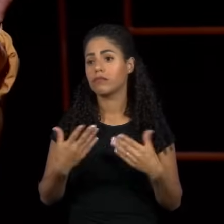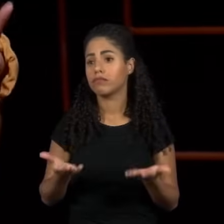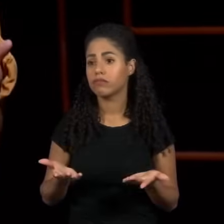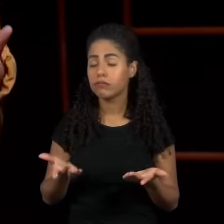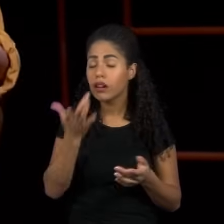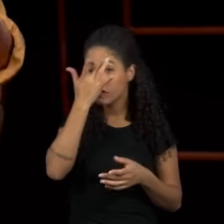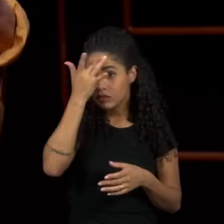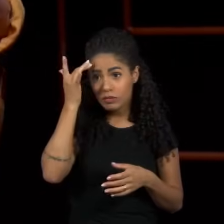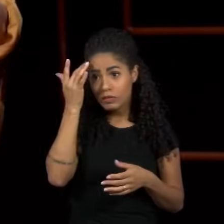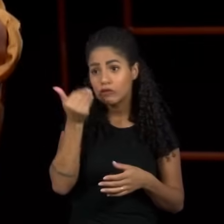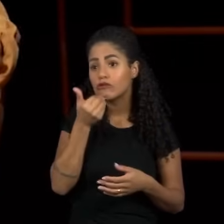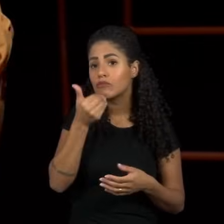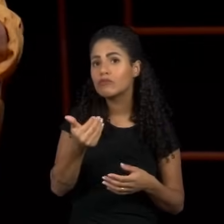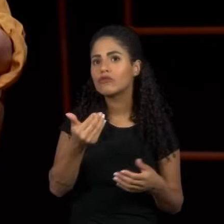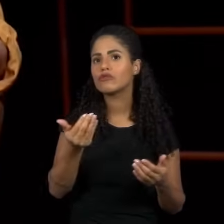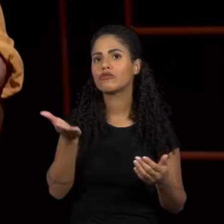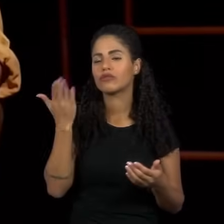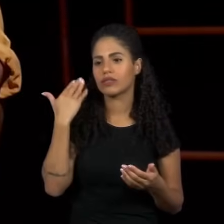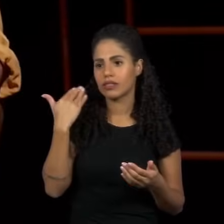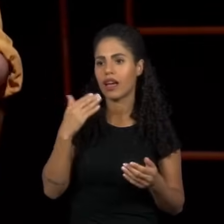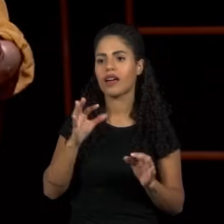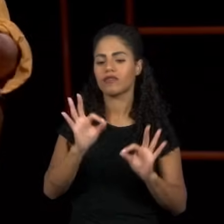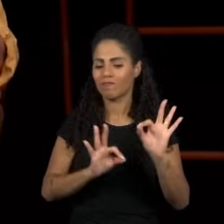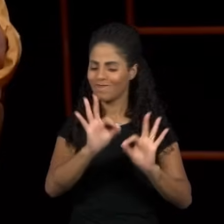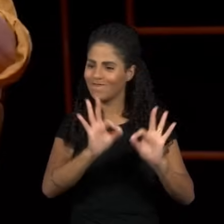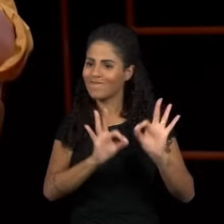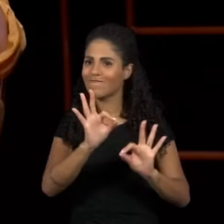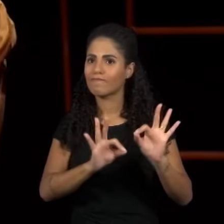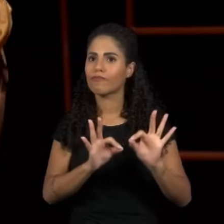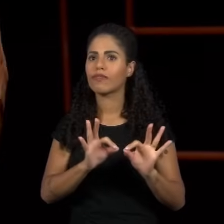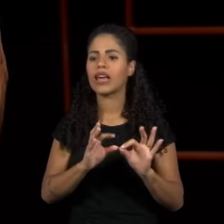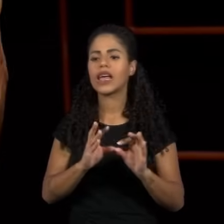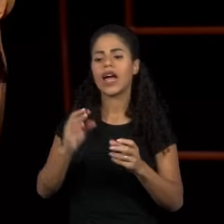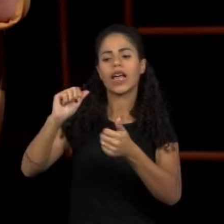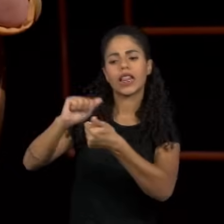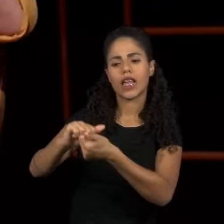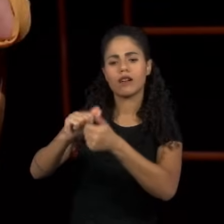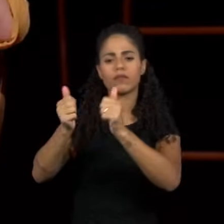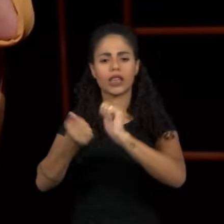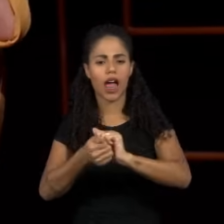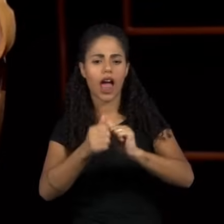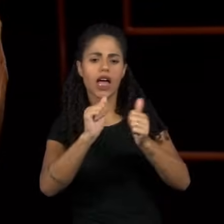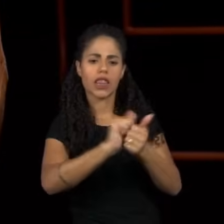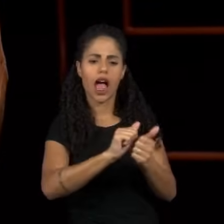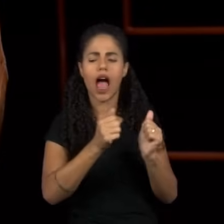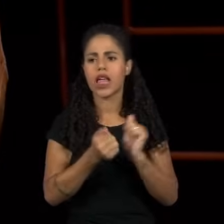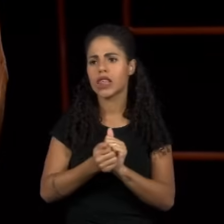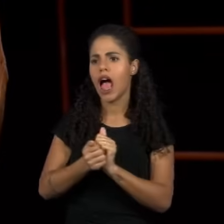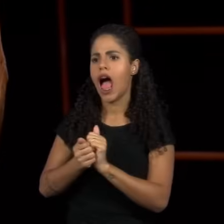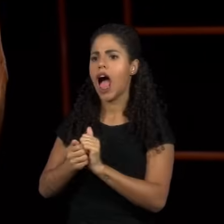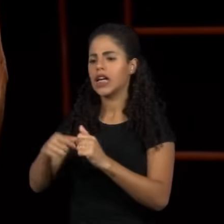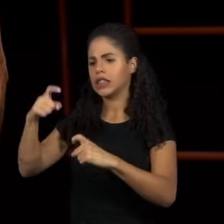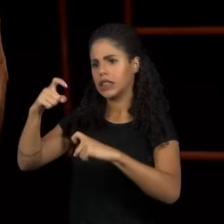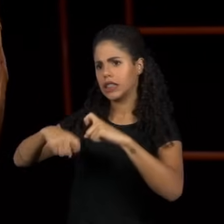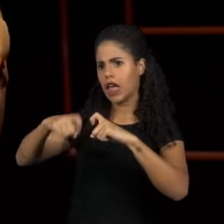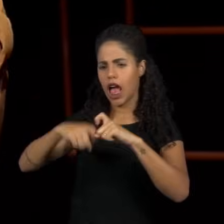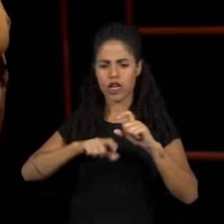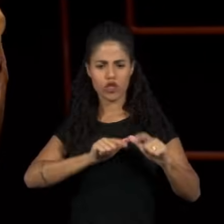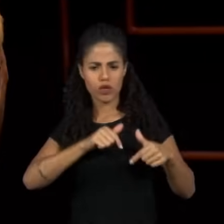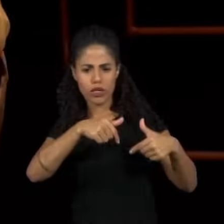distribuidores, que eram os produtores, iam encaixando mais cena de sexo, mais ação, vamos